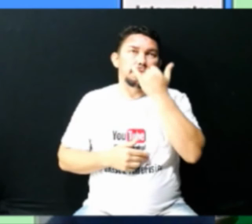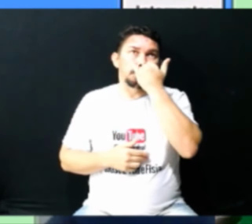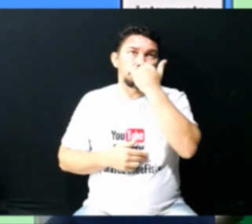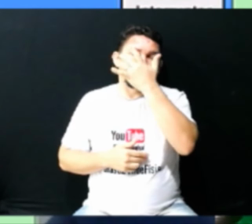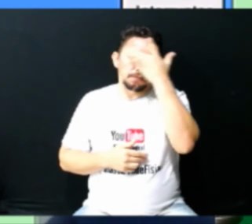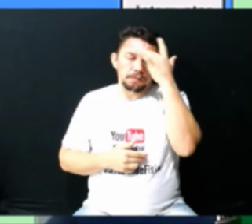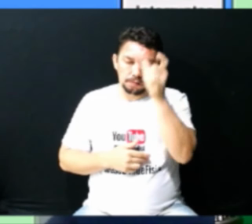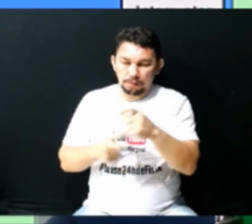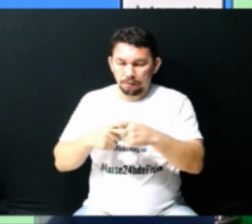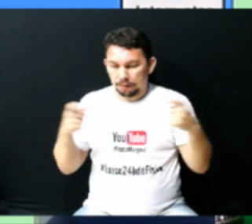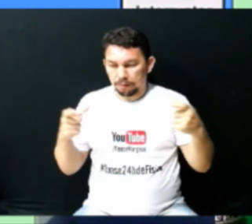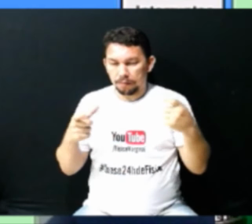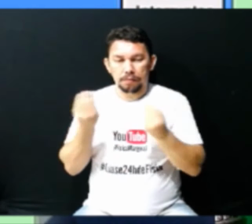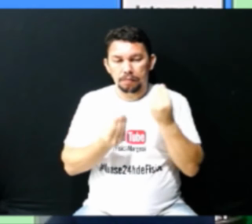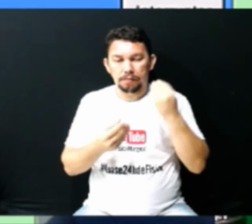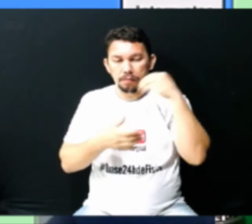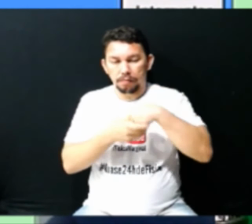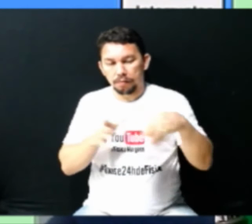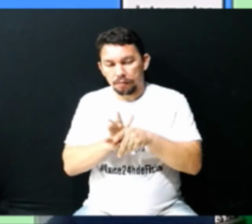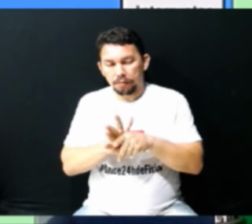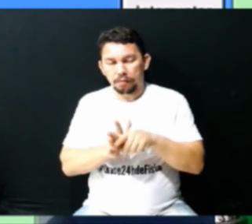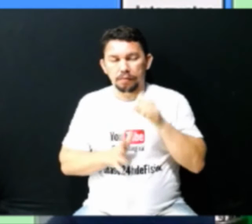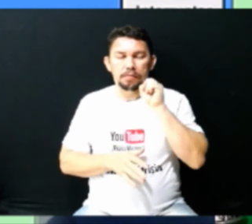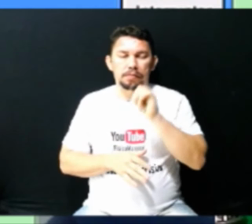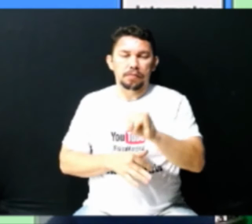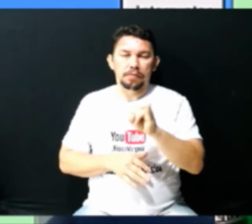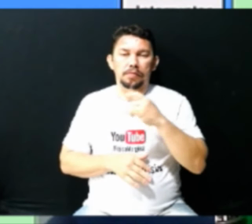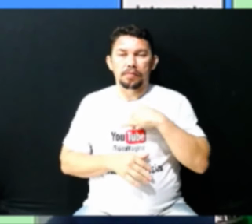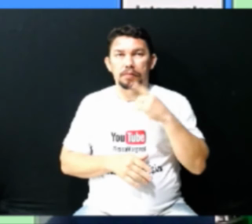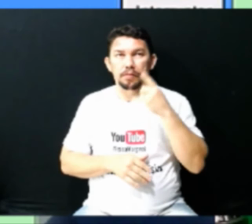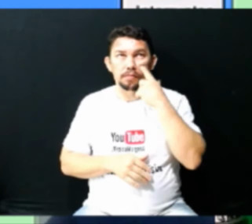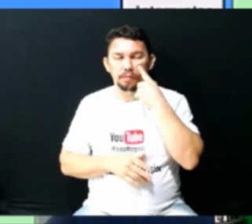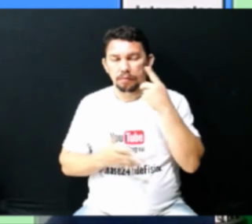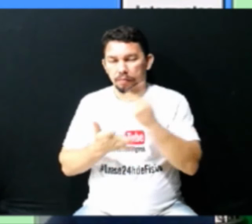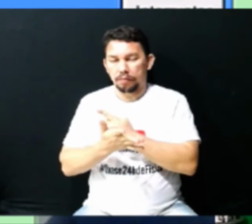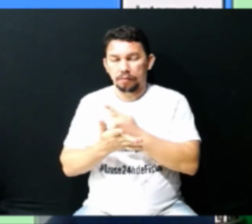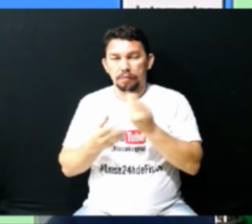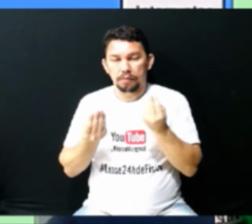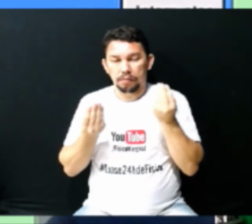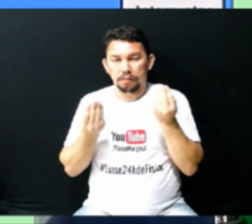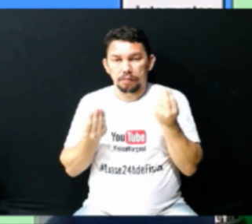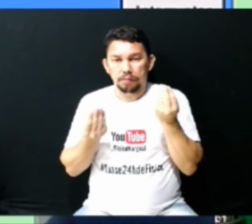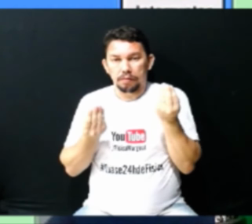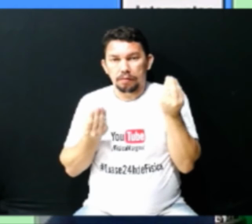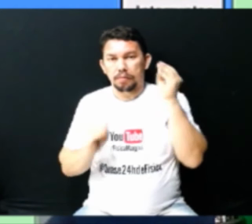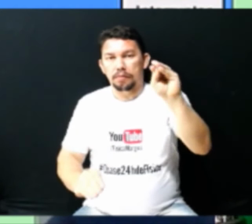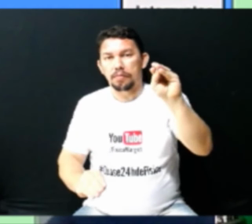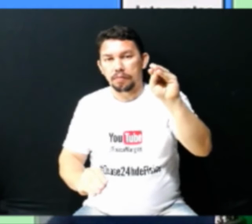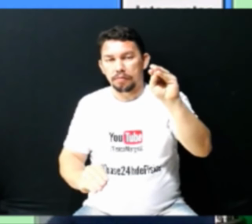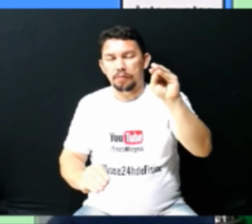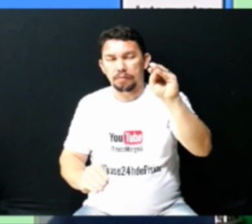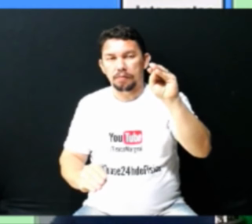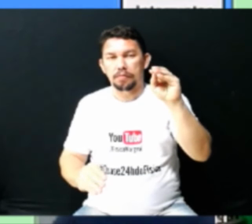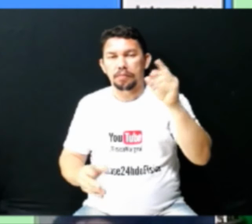dos que vendem no mercado, se você fizer uma ligação errada, você conecta o multímetro aqui, ajusta ele